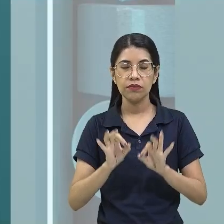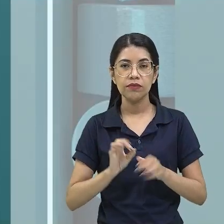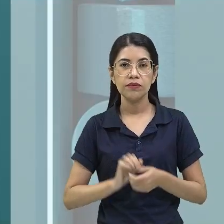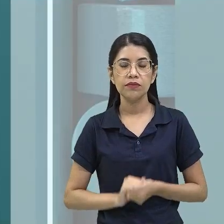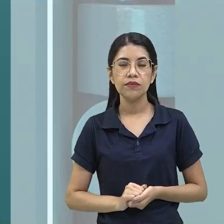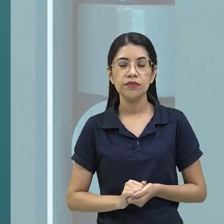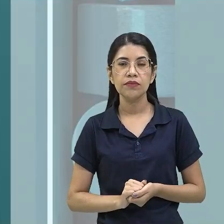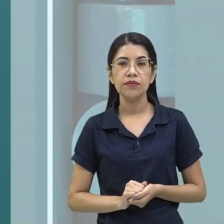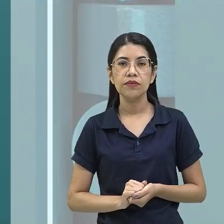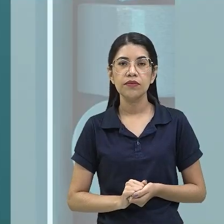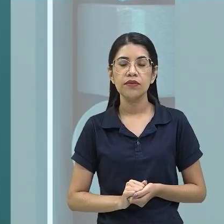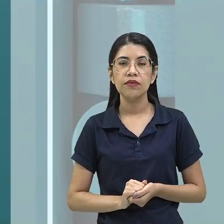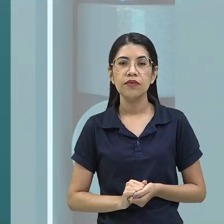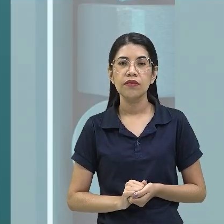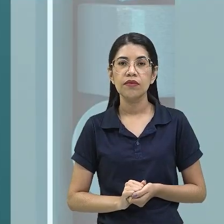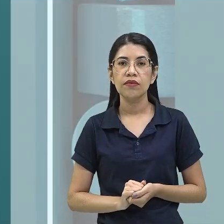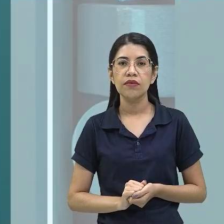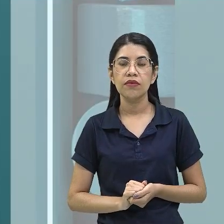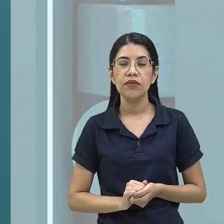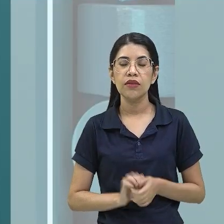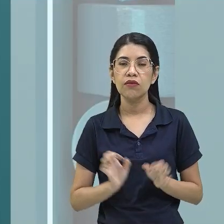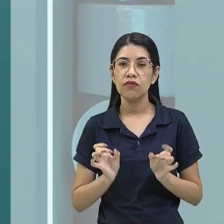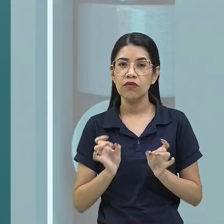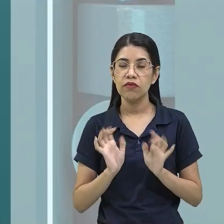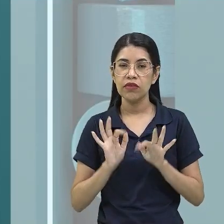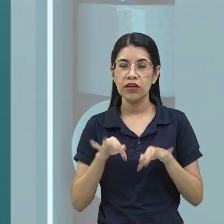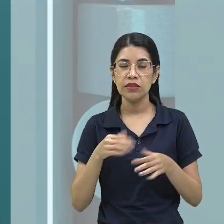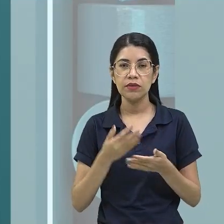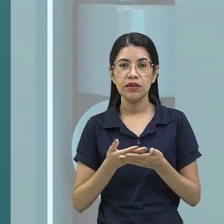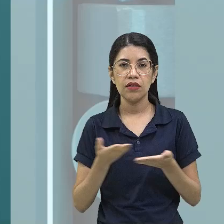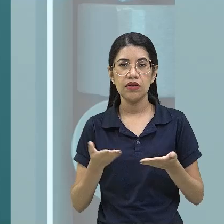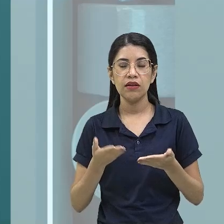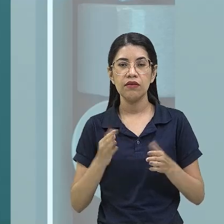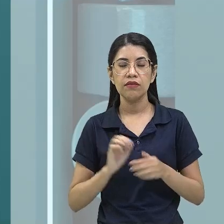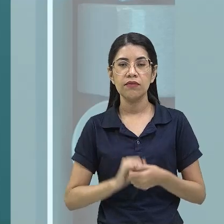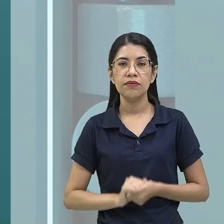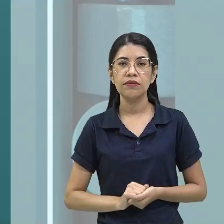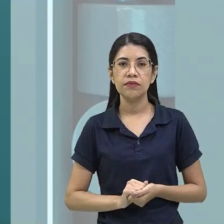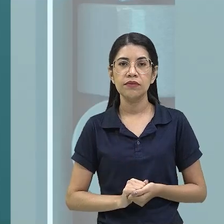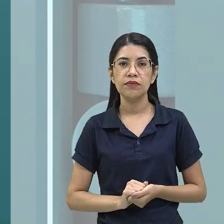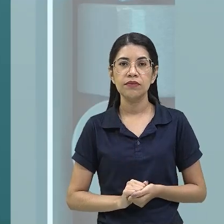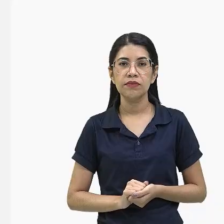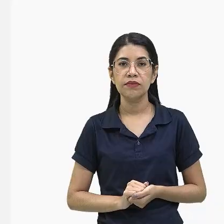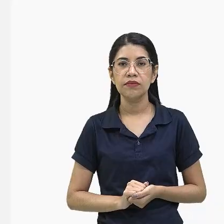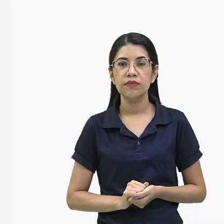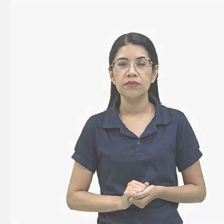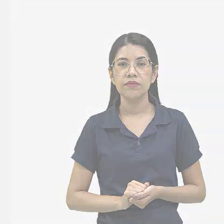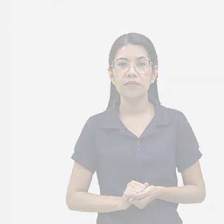Certo, gente? Então, dito tudo isso, vamos finalizar a nossa aula aqui.